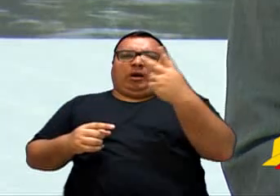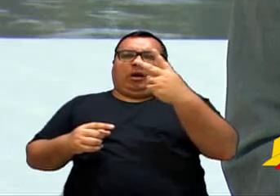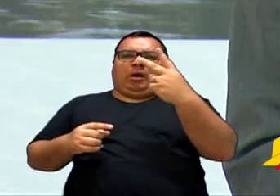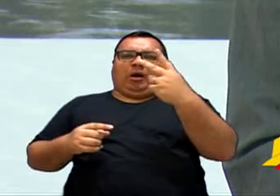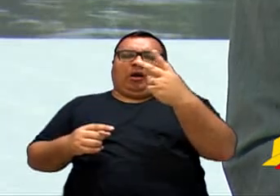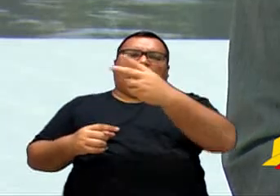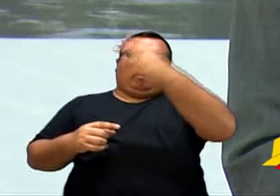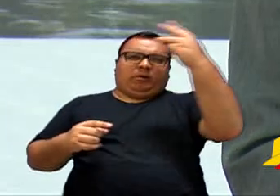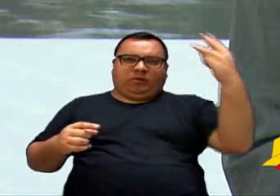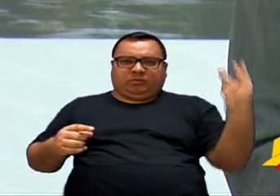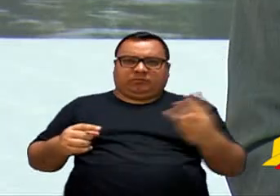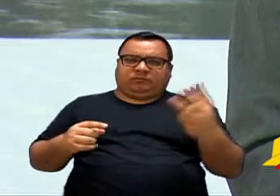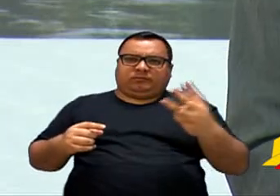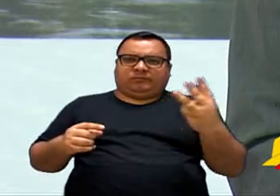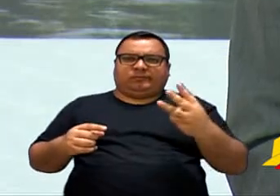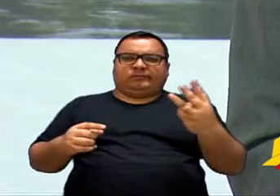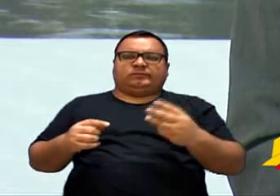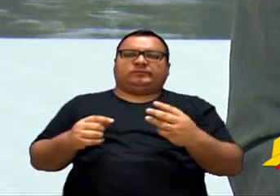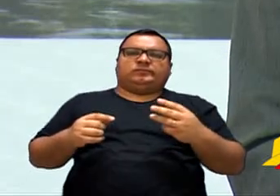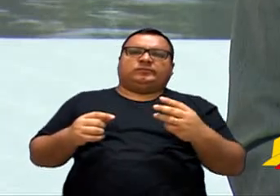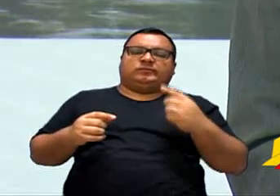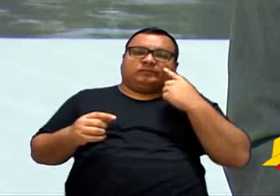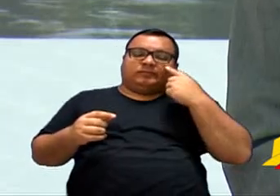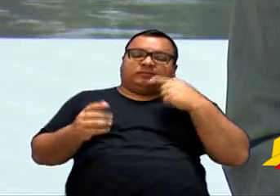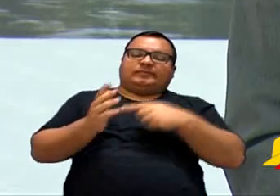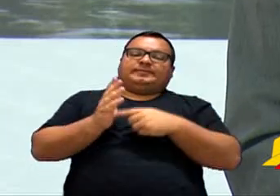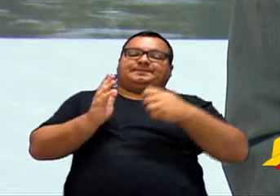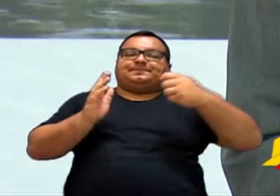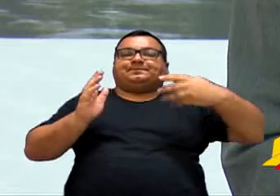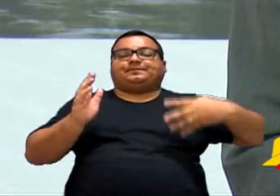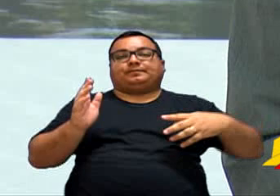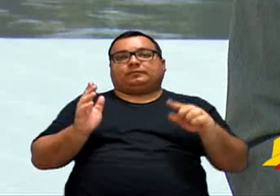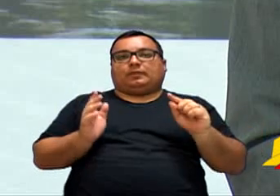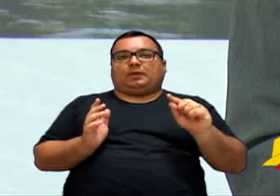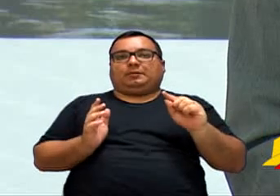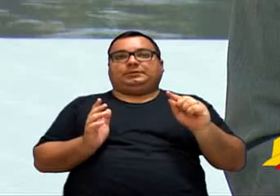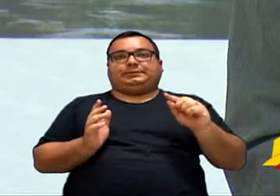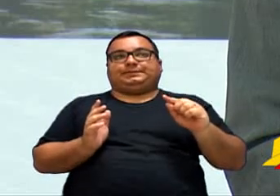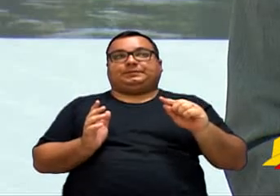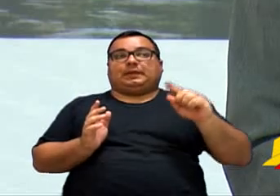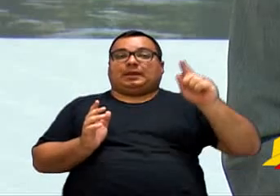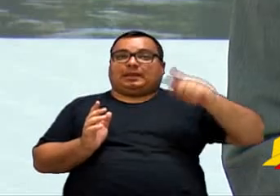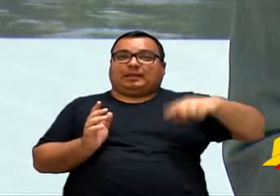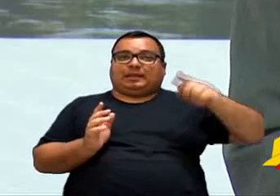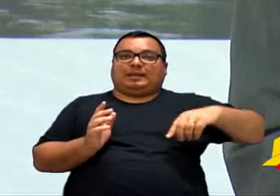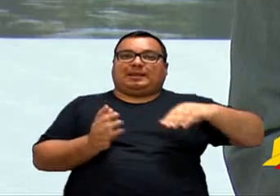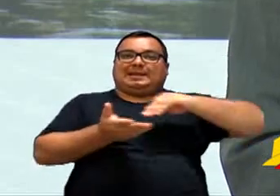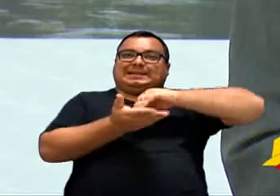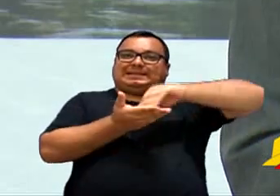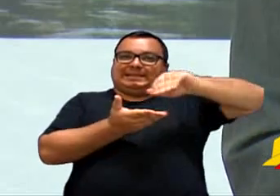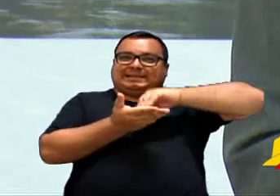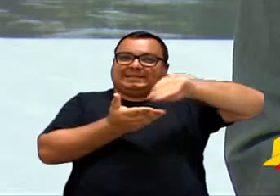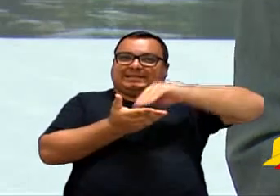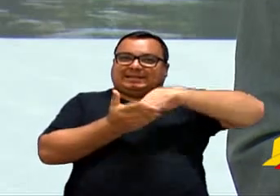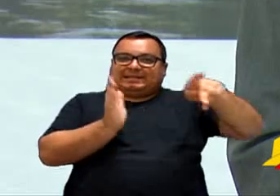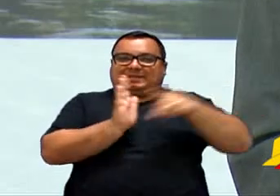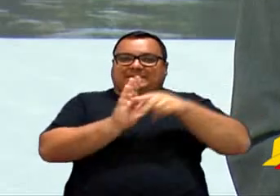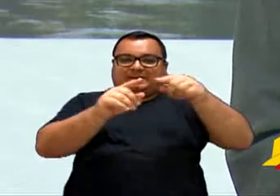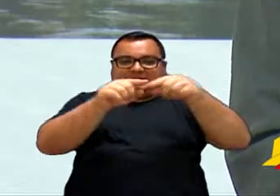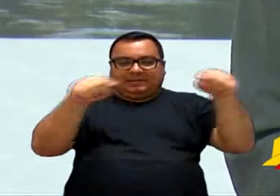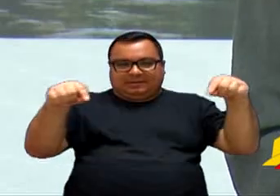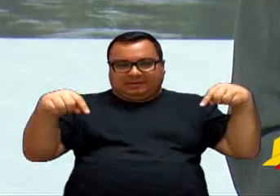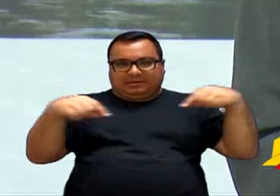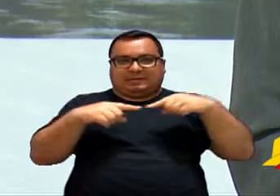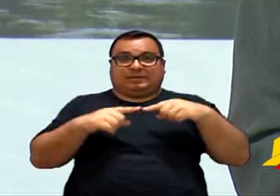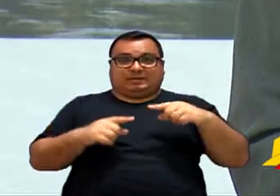não mais o inciso 3 do artigo 1º, o encargo caberá à Secretaria da Habitação. Ele retira o inciso 3º.